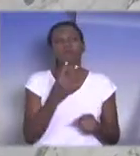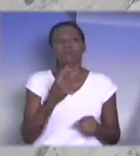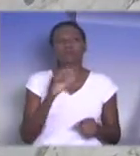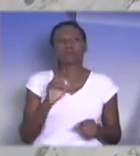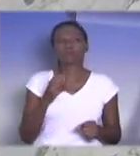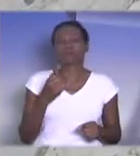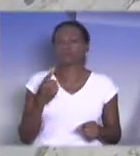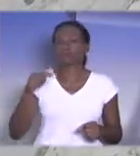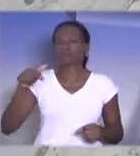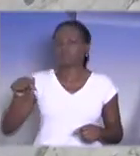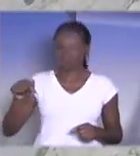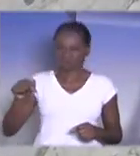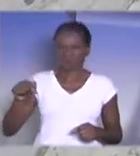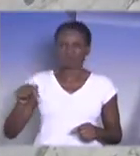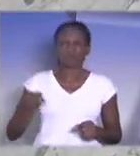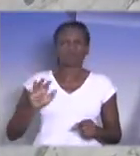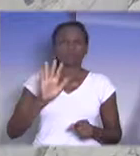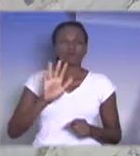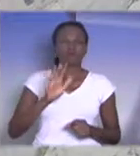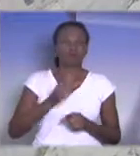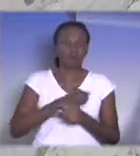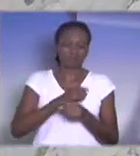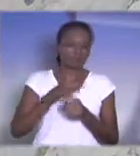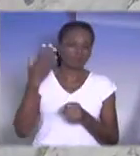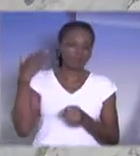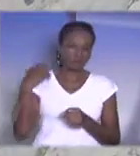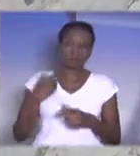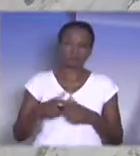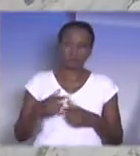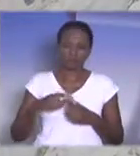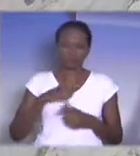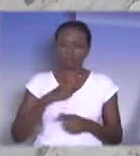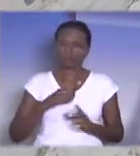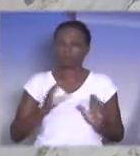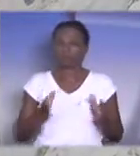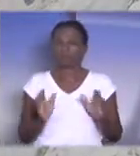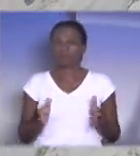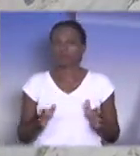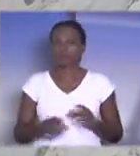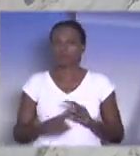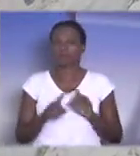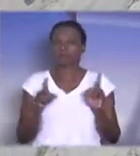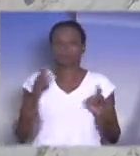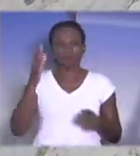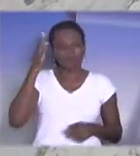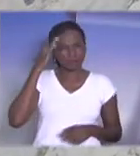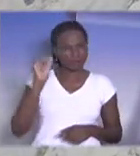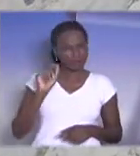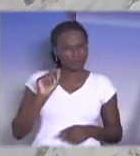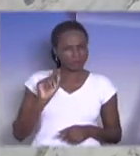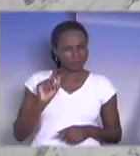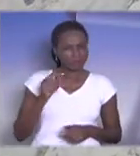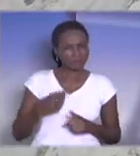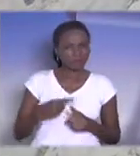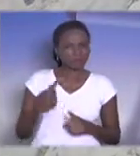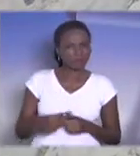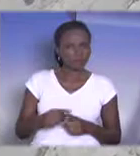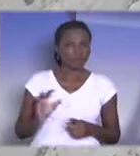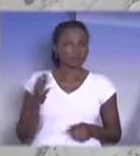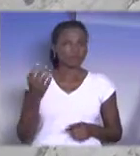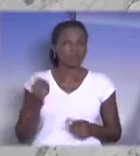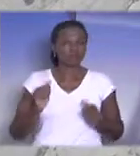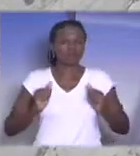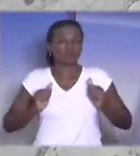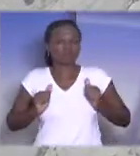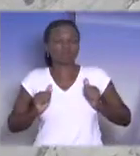tanta lei a respeito, e ainda continua acontecendo. Sabe por que acontece, deputada? Por causa da omissão da lei, por